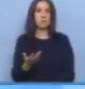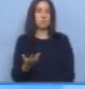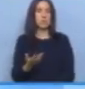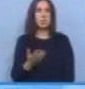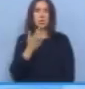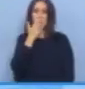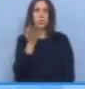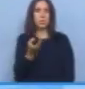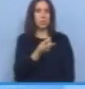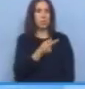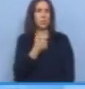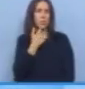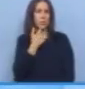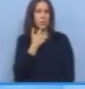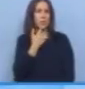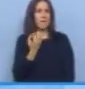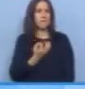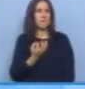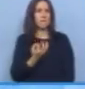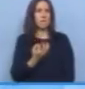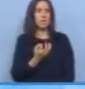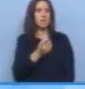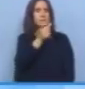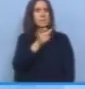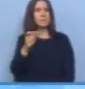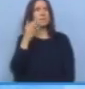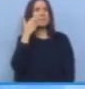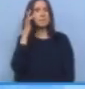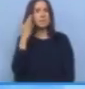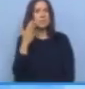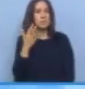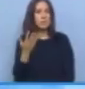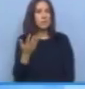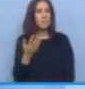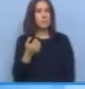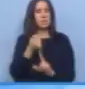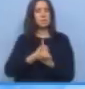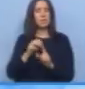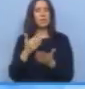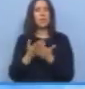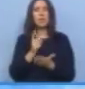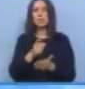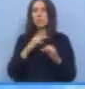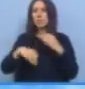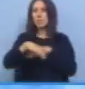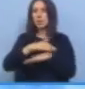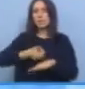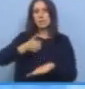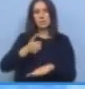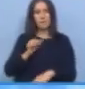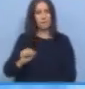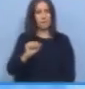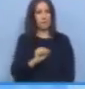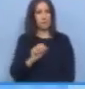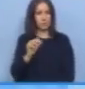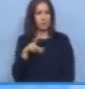um número bastante grande de imigrantes, os desafios que isto vai colocando às sociedades, e em particular à nossa,